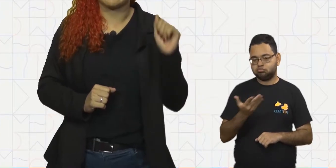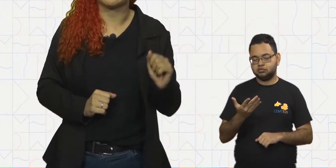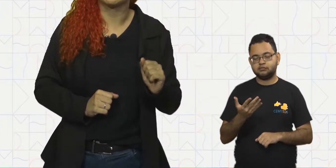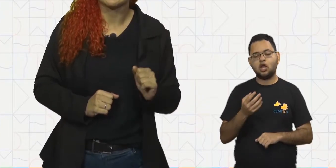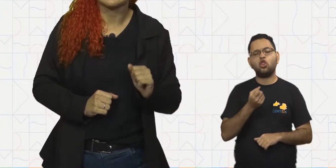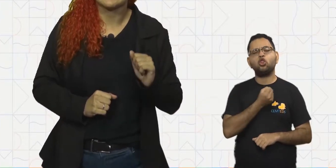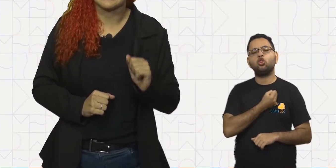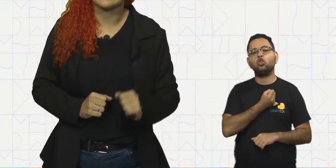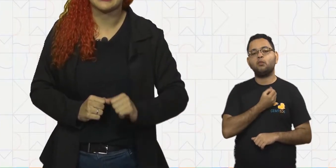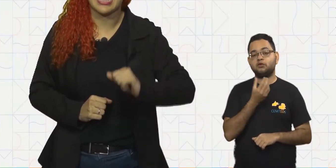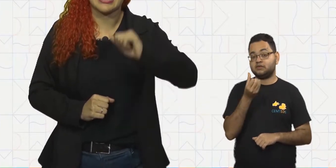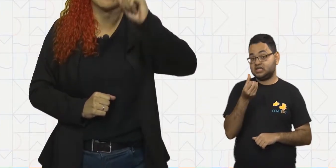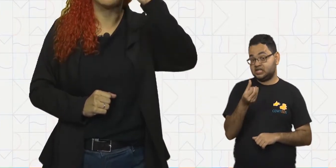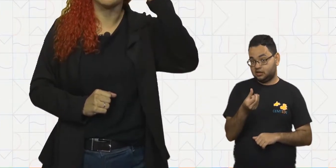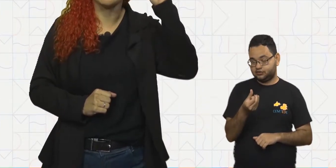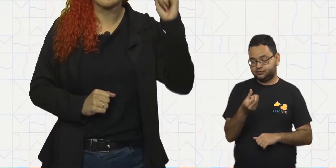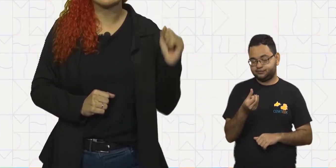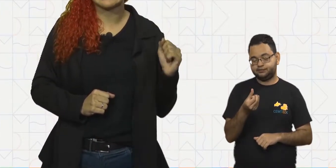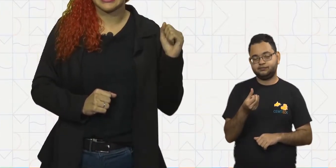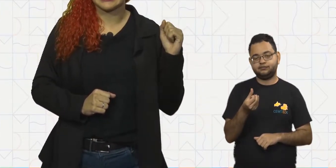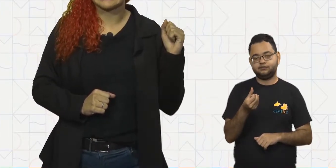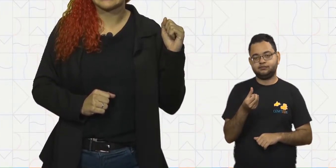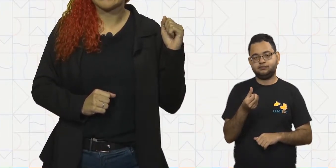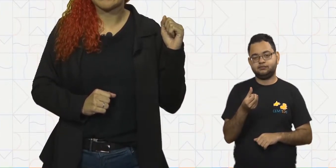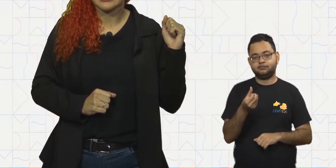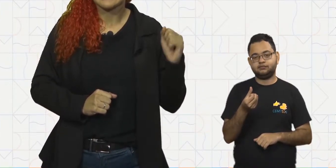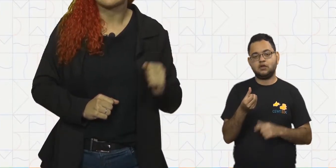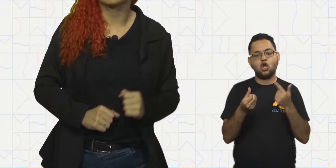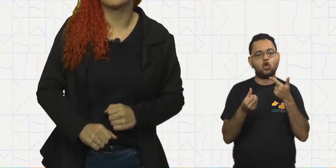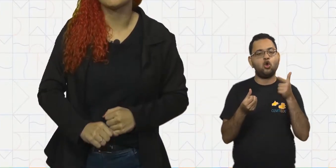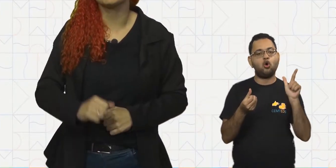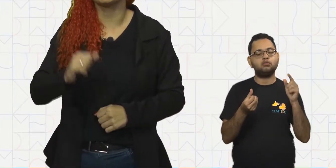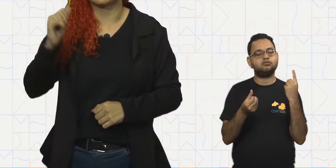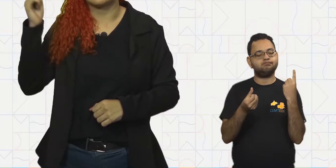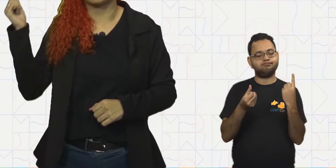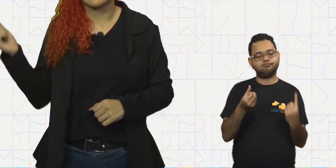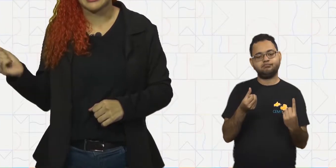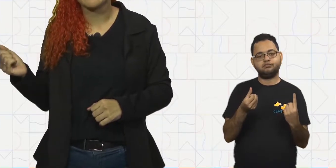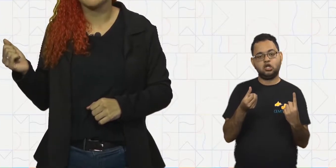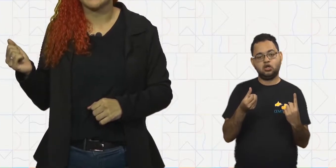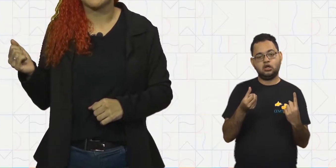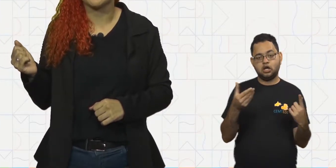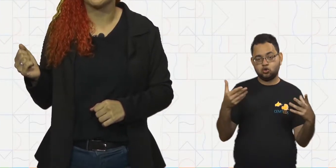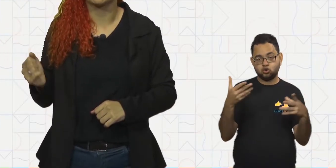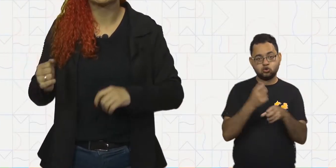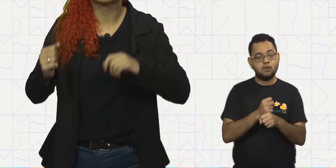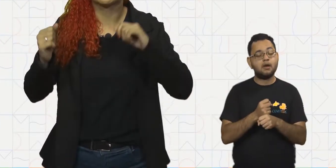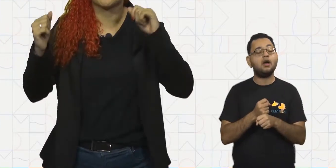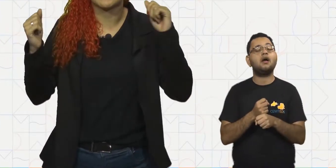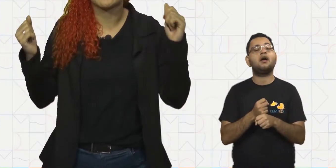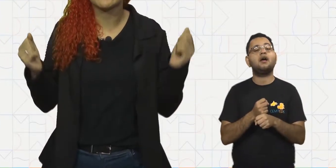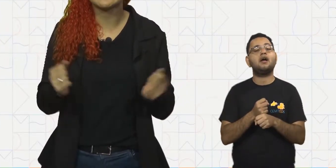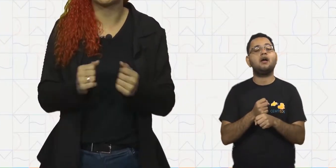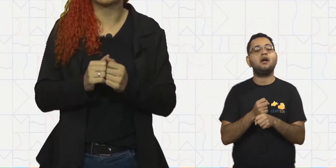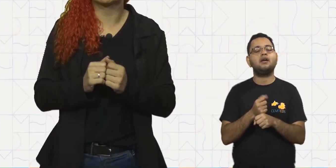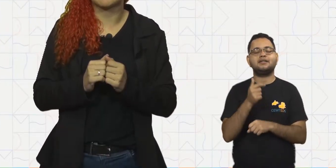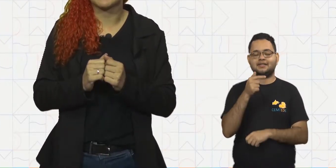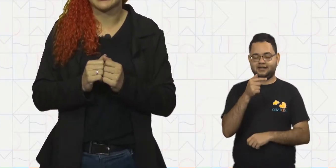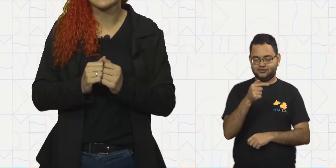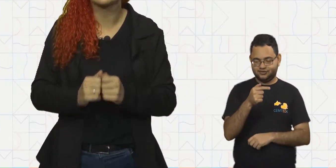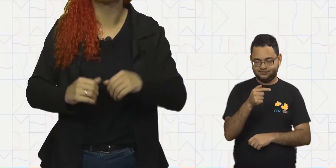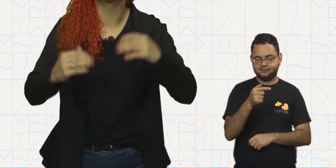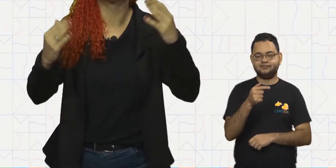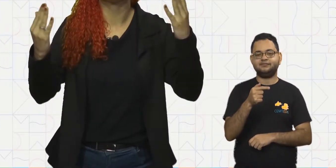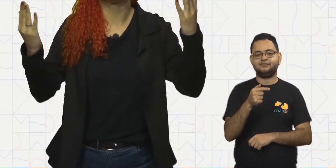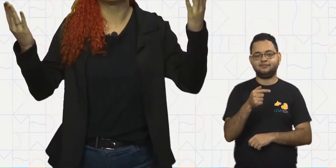jogo um dado e ele cai o número 6 e do outro lado cai o número um somando os